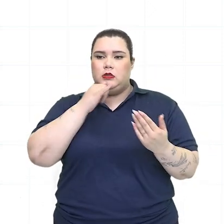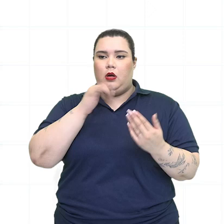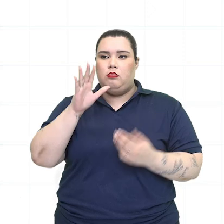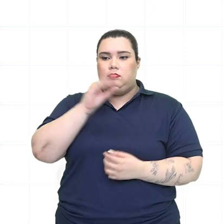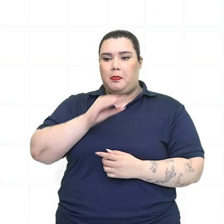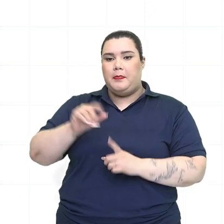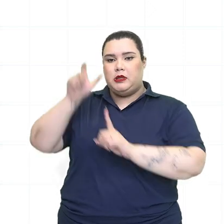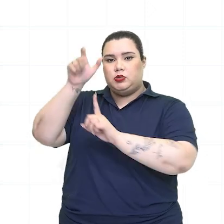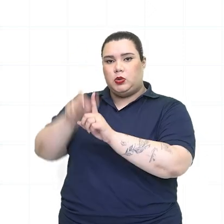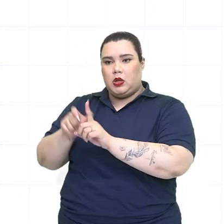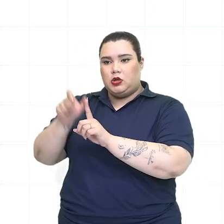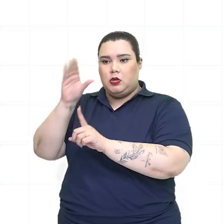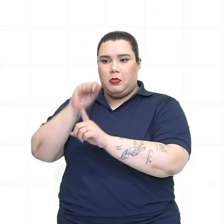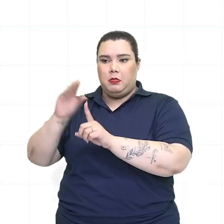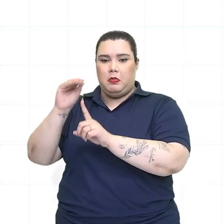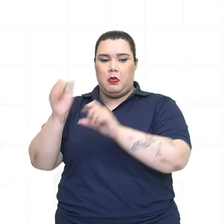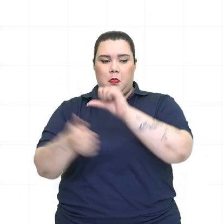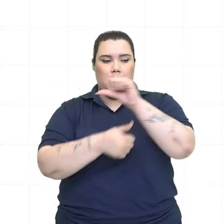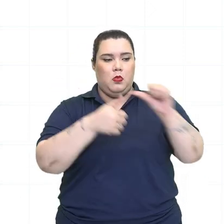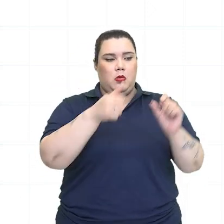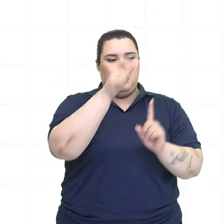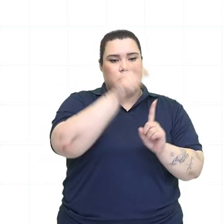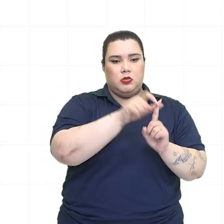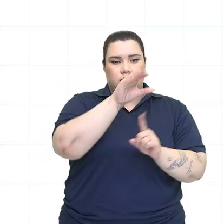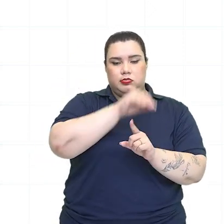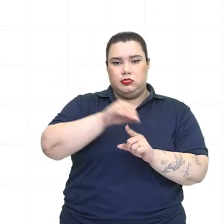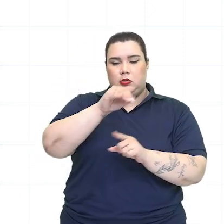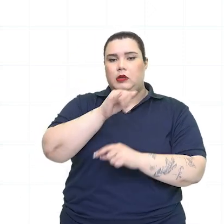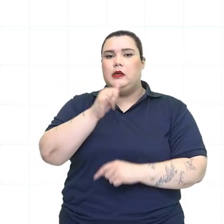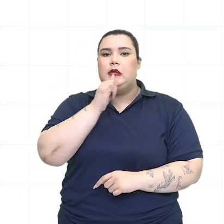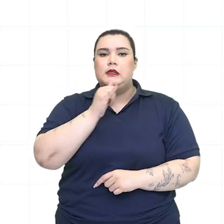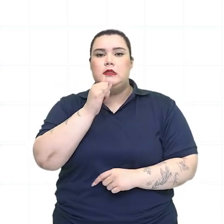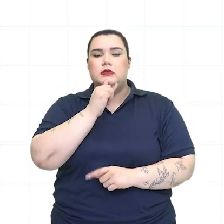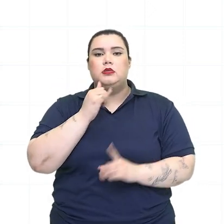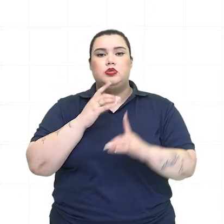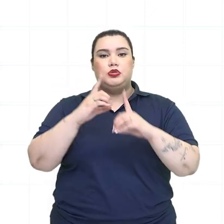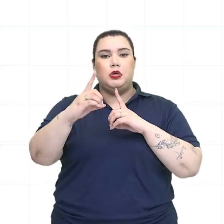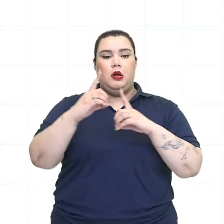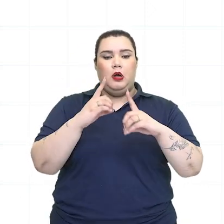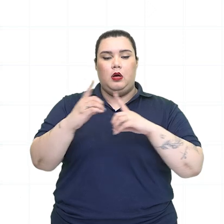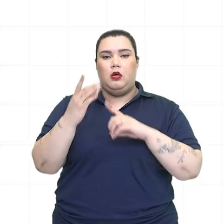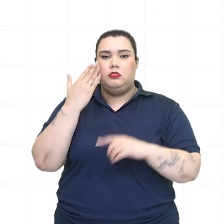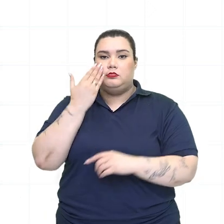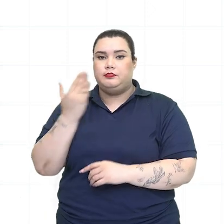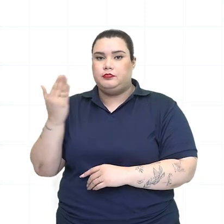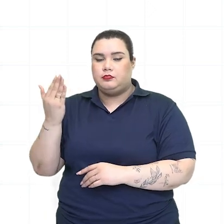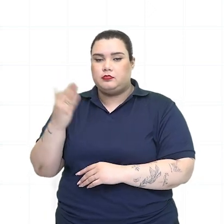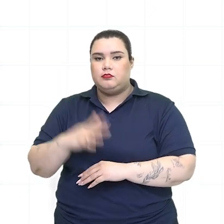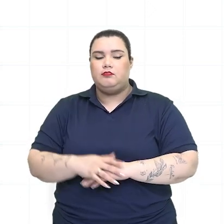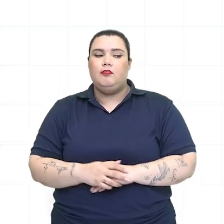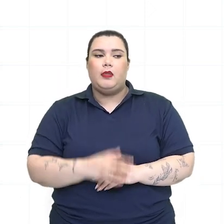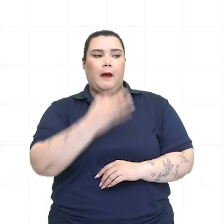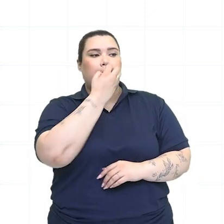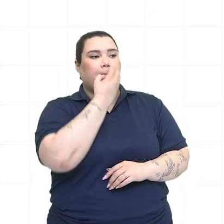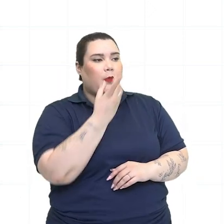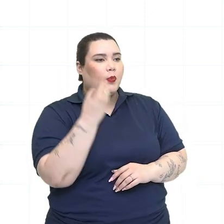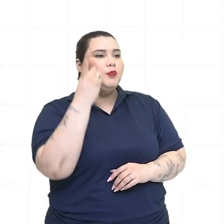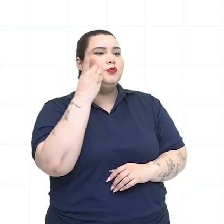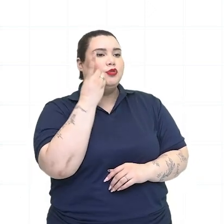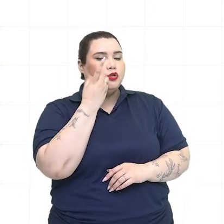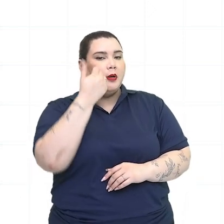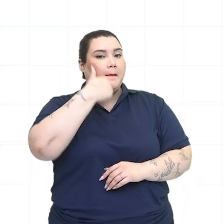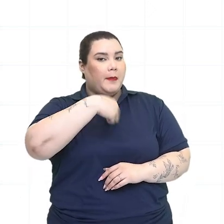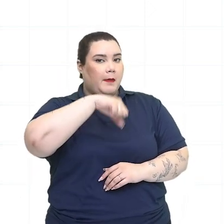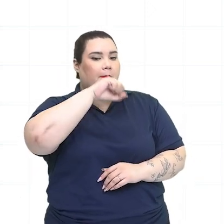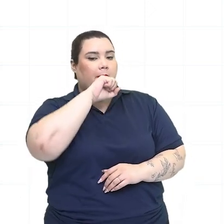somente o travessão. Aí você vai observar aí a fala, né, de um diálogo. Bom dia,